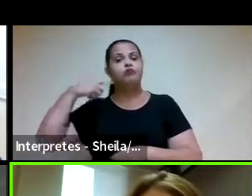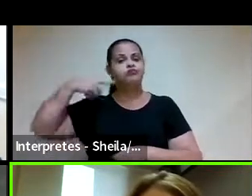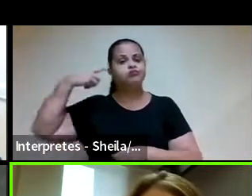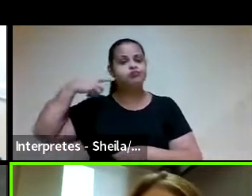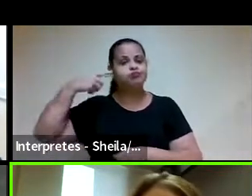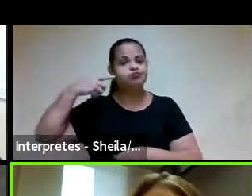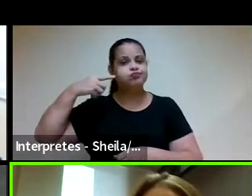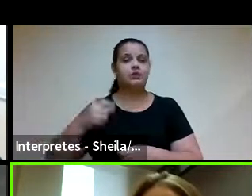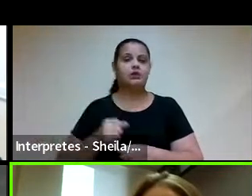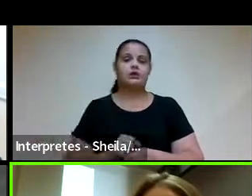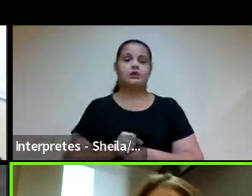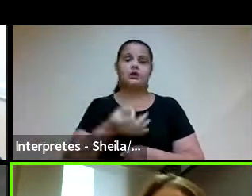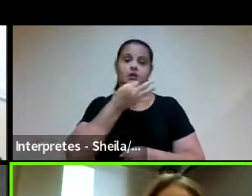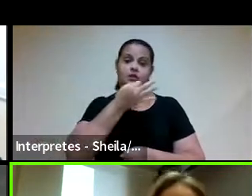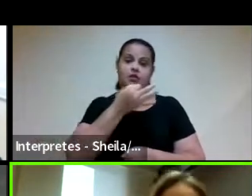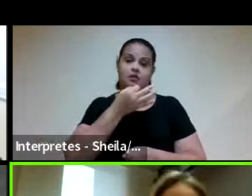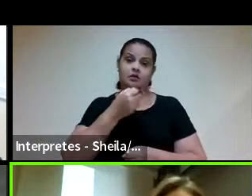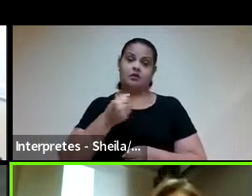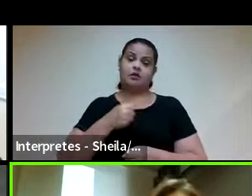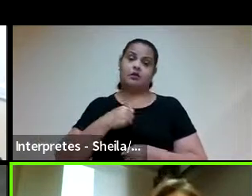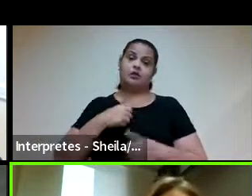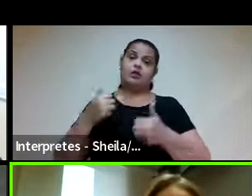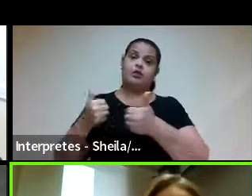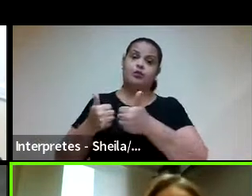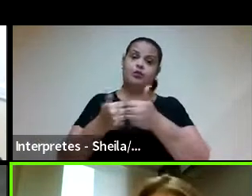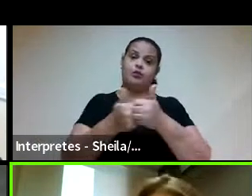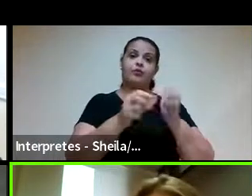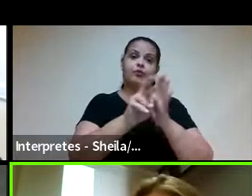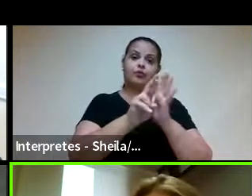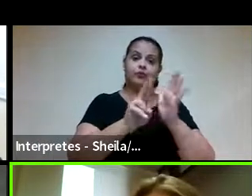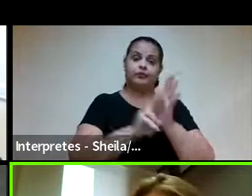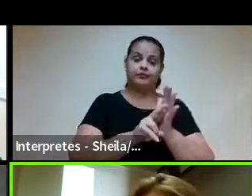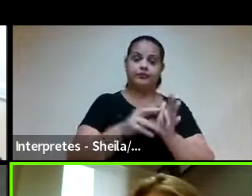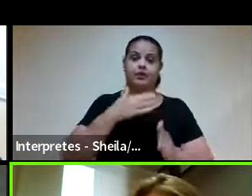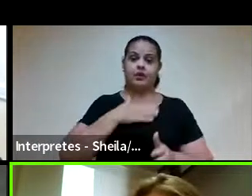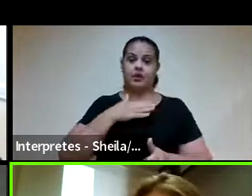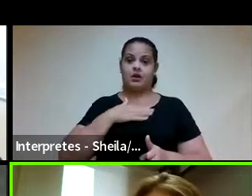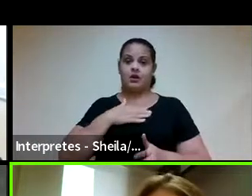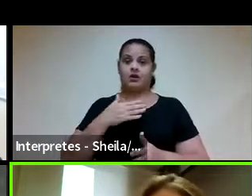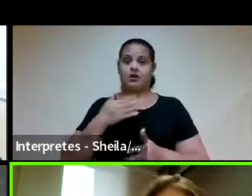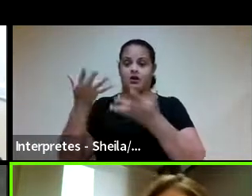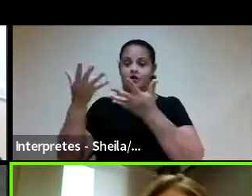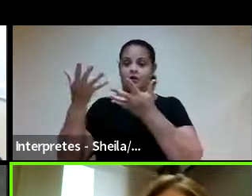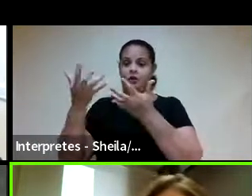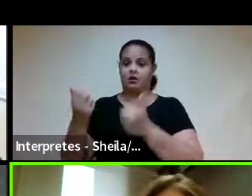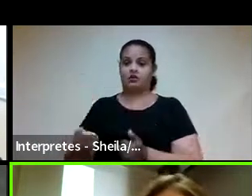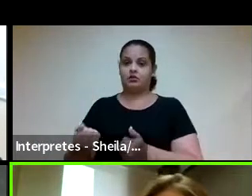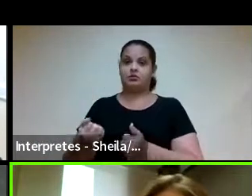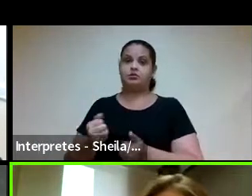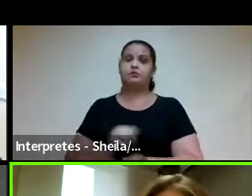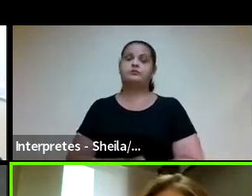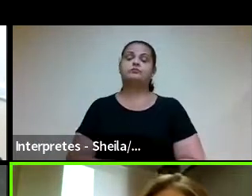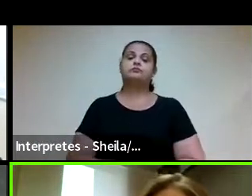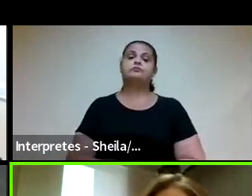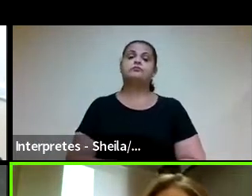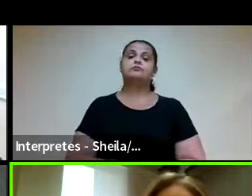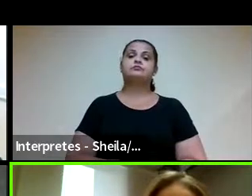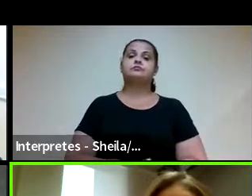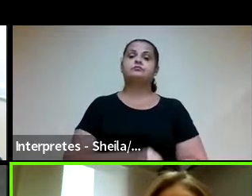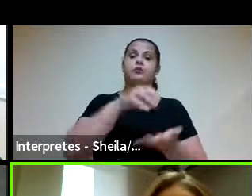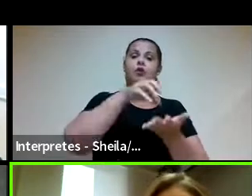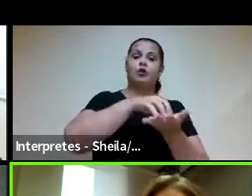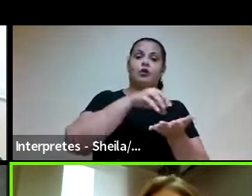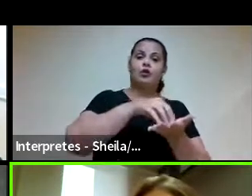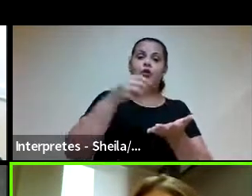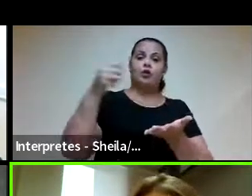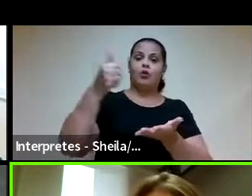o relator, inclusive porque esse já é o procedimento que eu adoto na jurisdição de primeira instância. Realmente, acho que o interesse